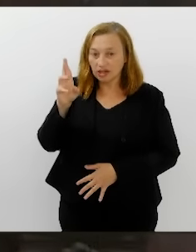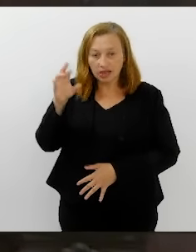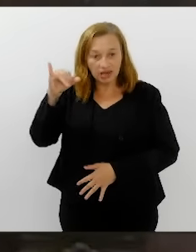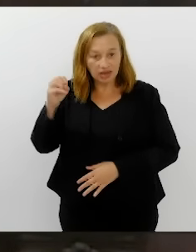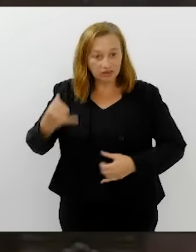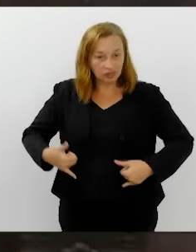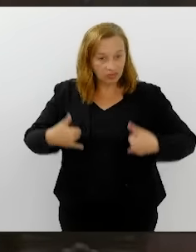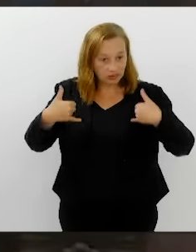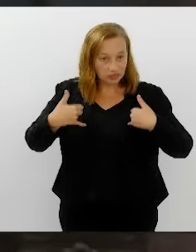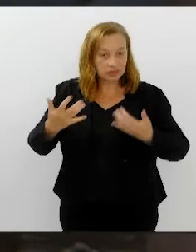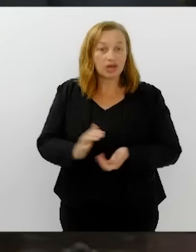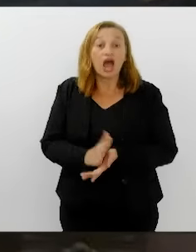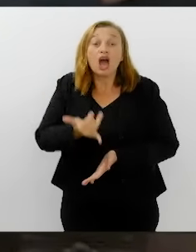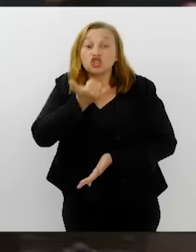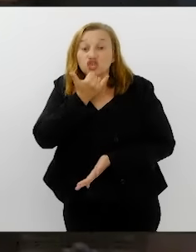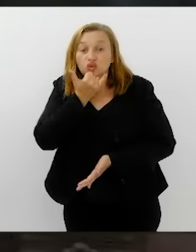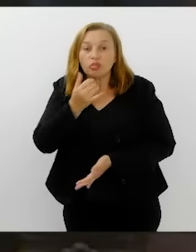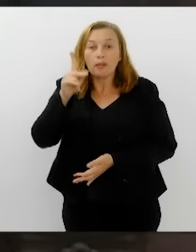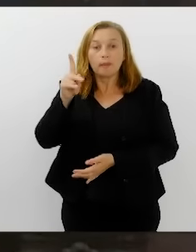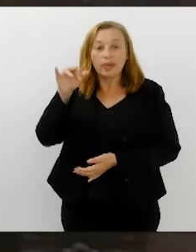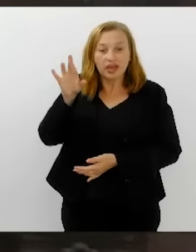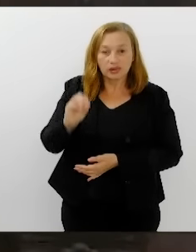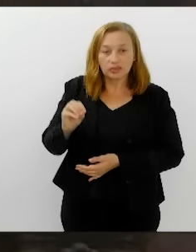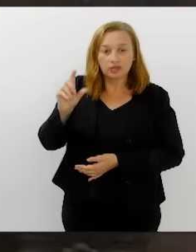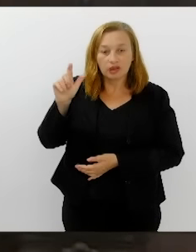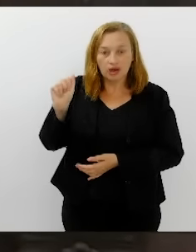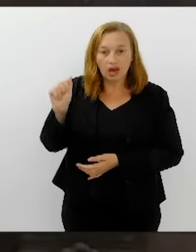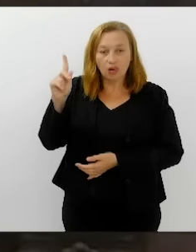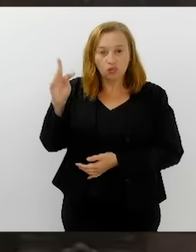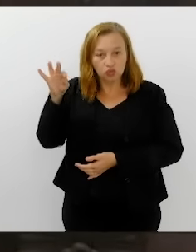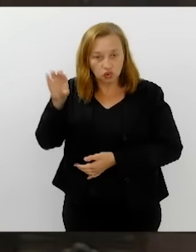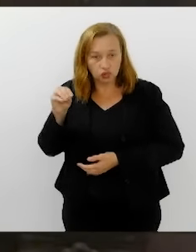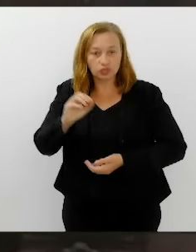Augusto, perdão, muito nos honra a sua presença aqui.